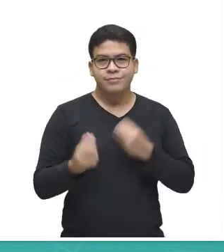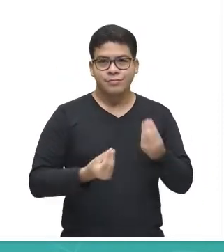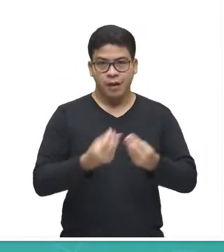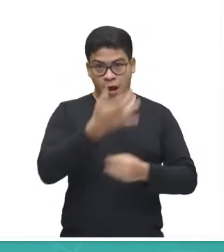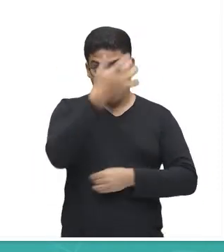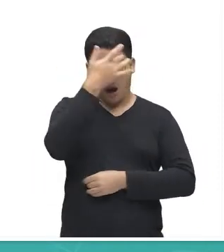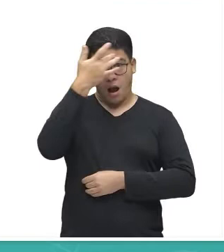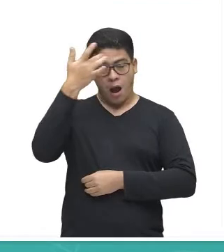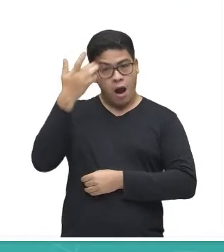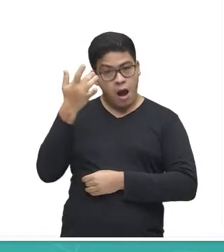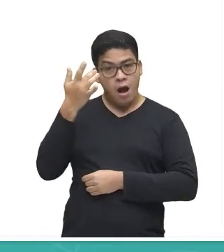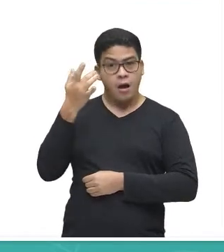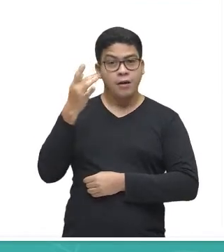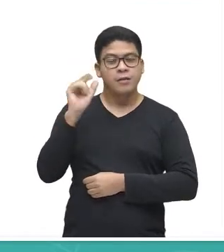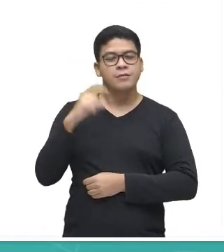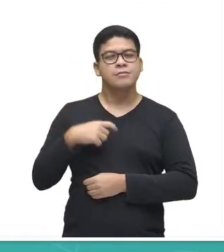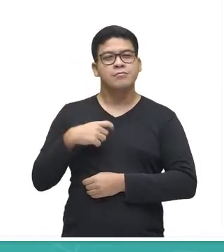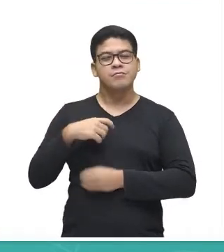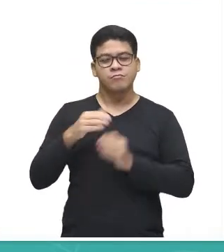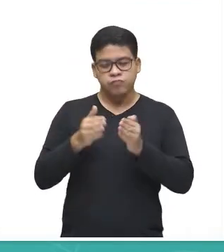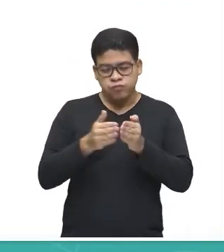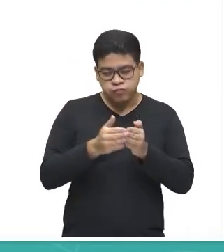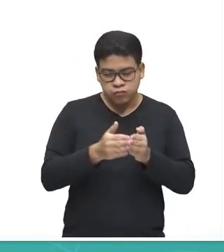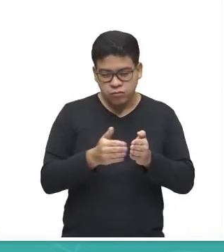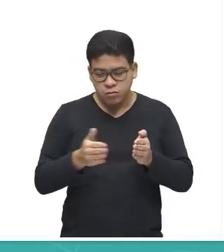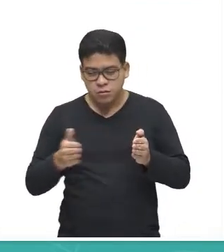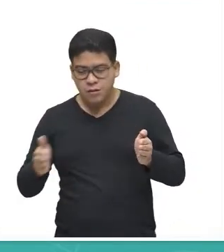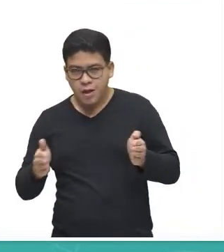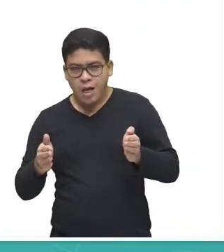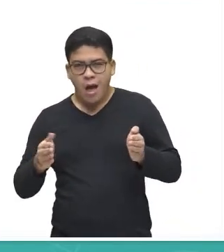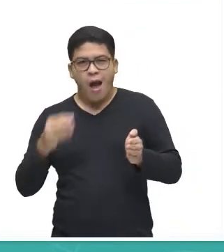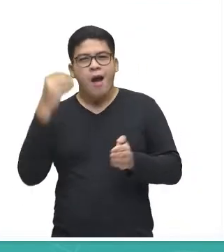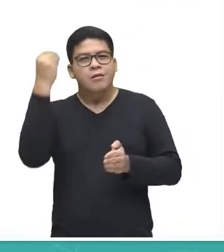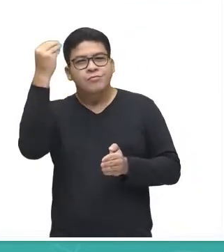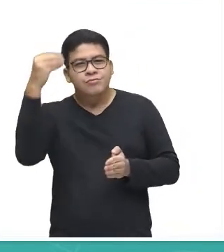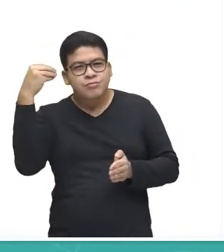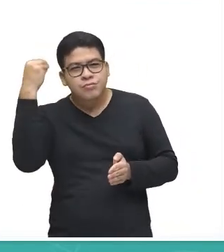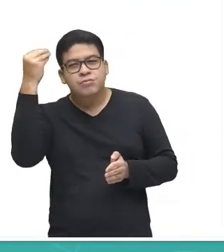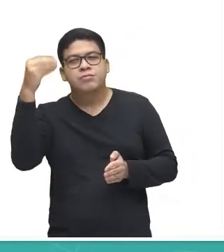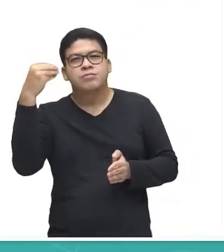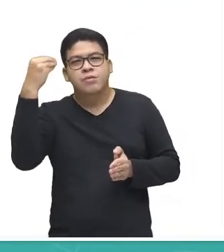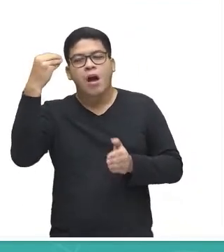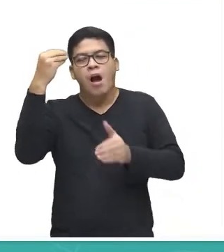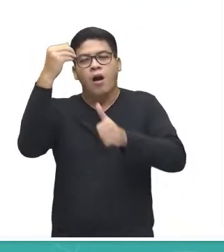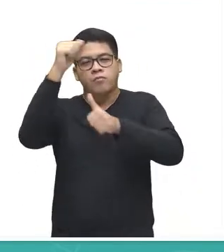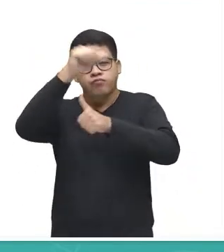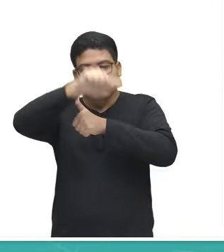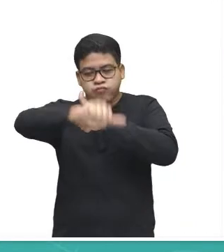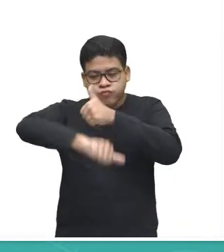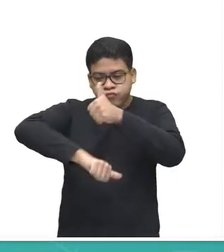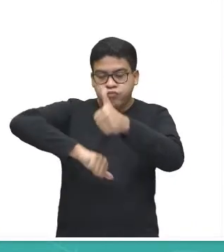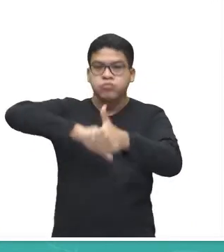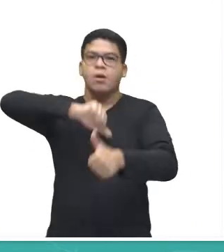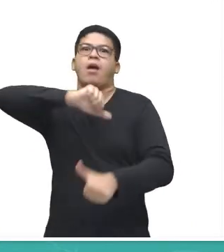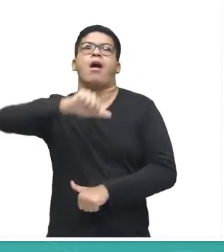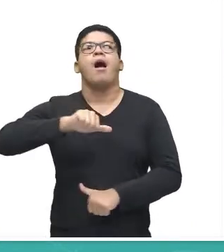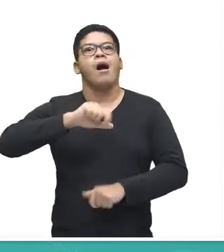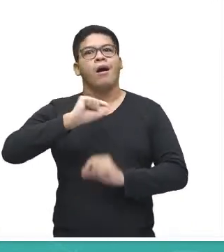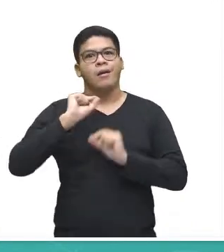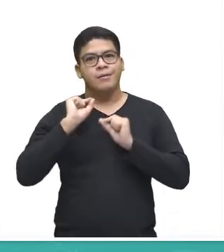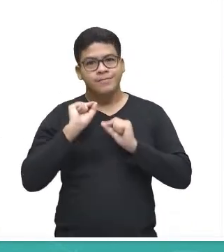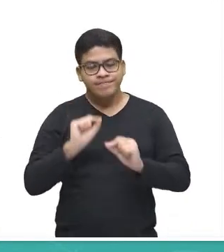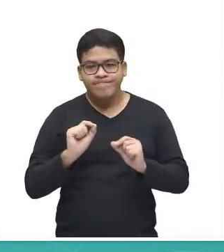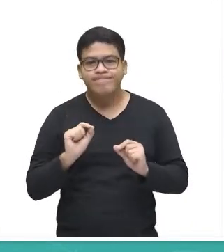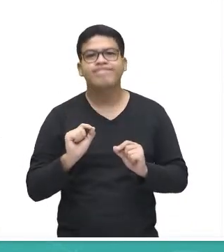pessoas, elas passam, elas experimentam grandes transformações. E essas